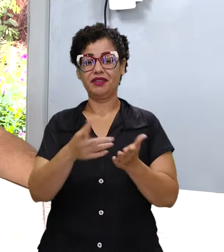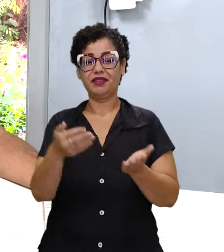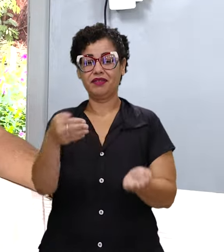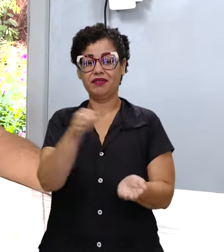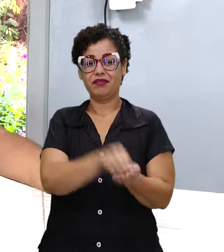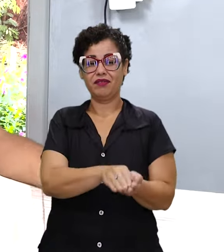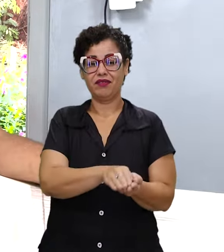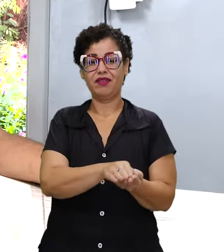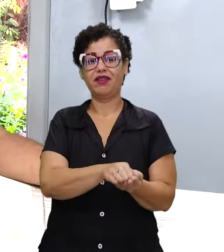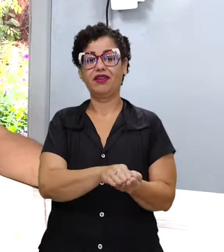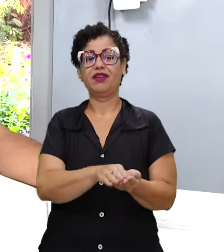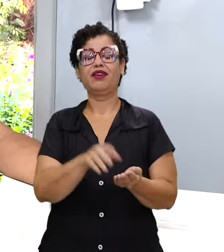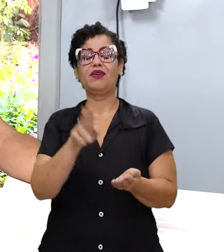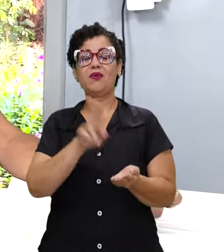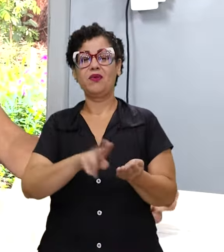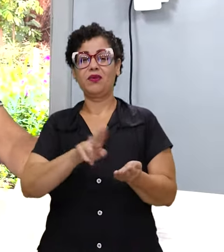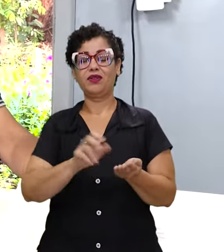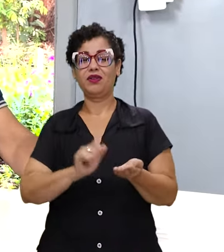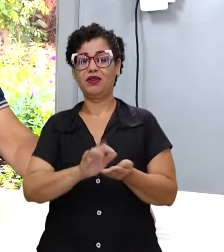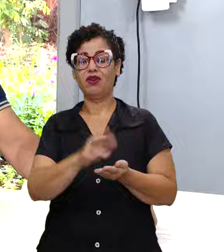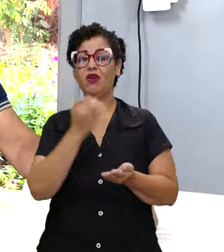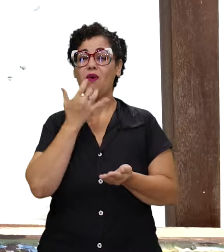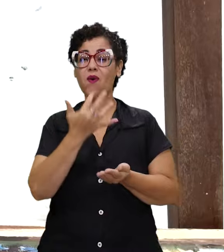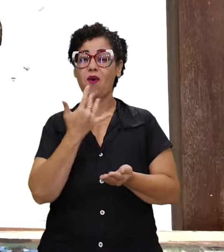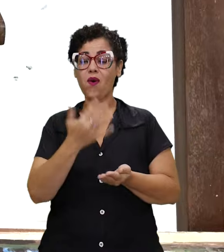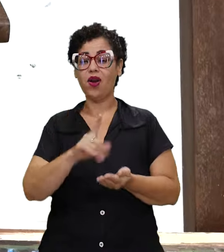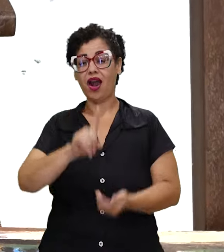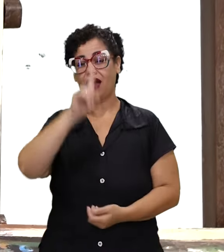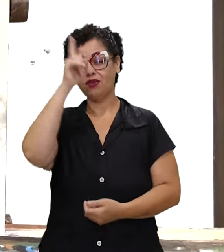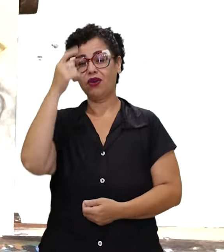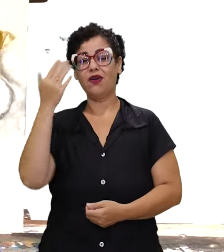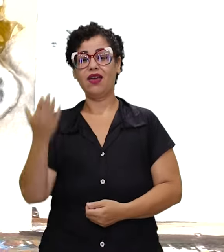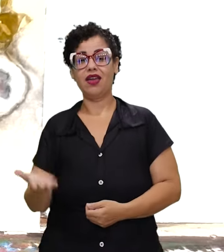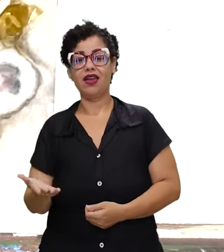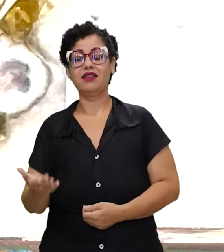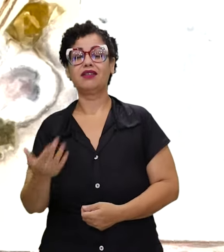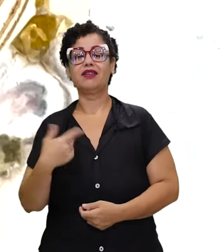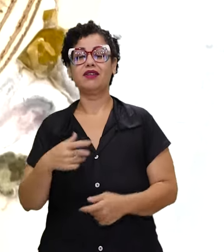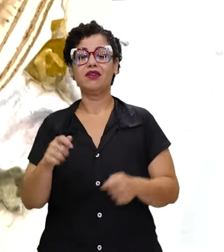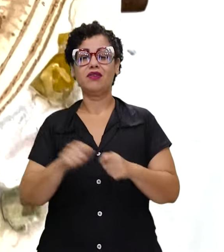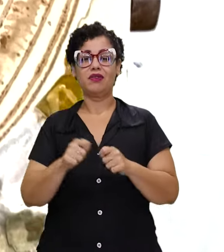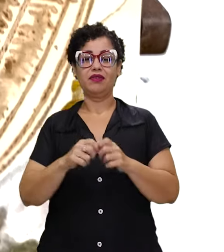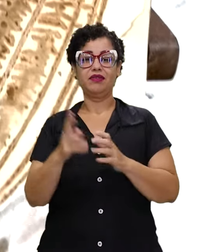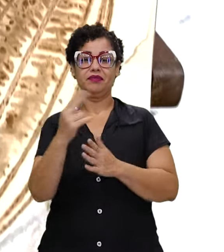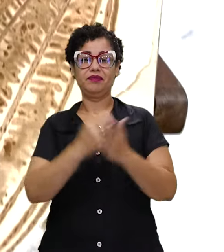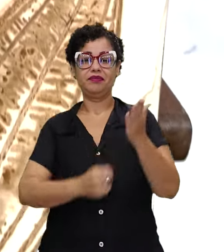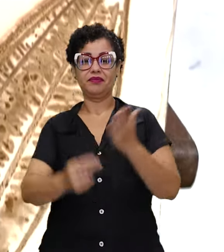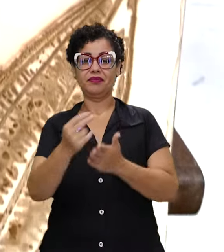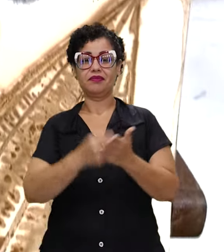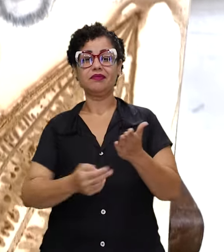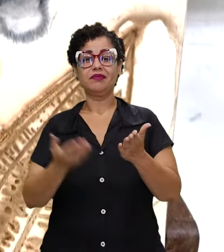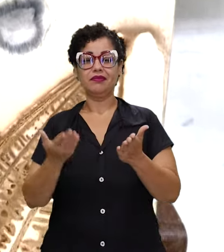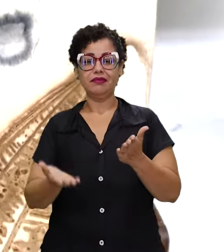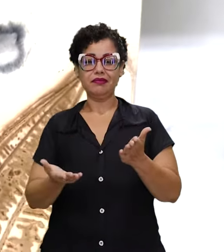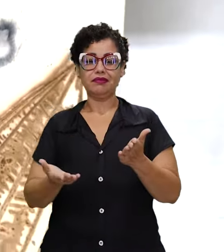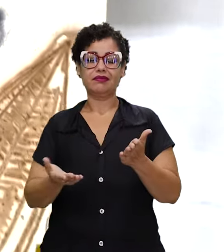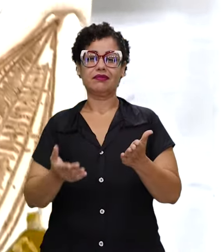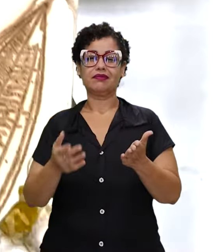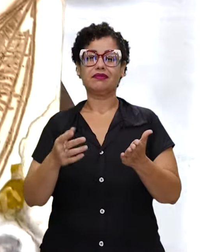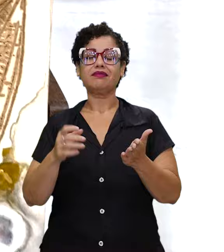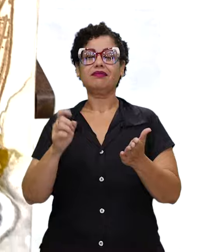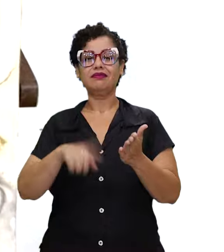né? Explorando os pigmentos naturais. No meu caso, eu só trabalhei aqui, nesses aqui, com